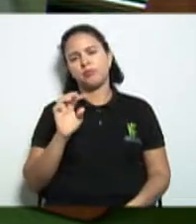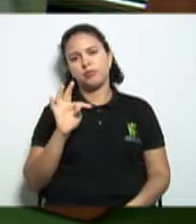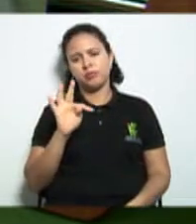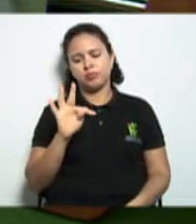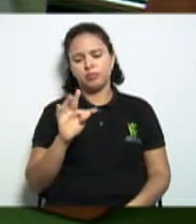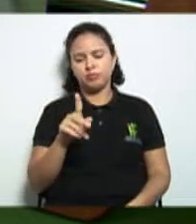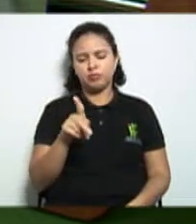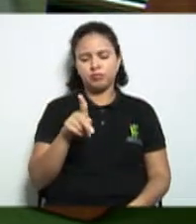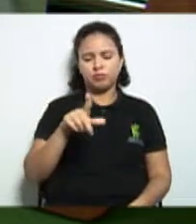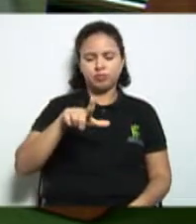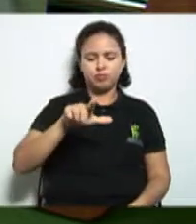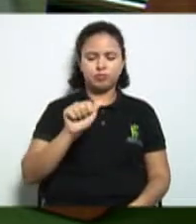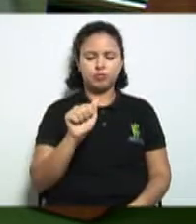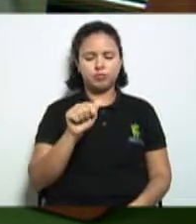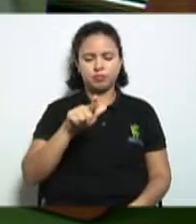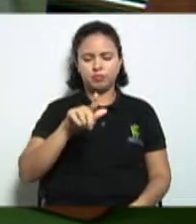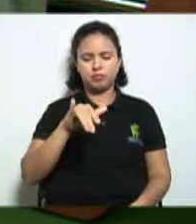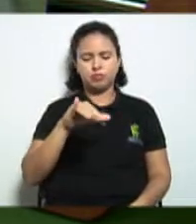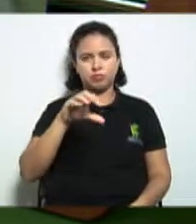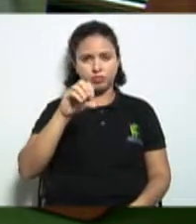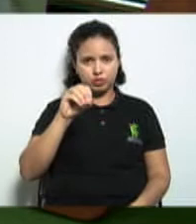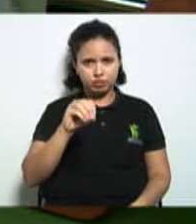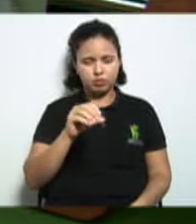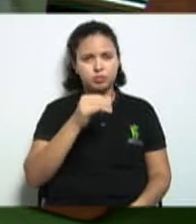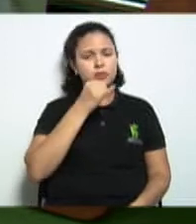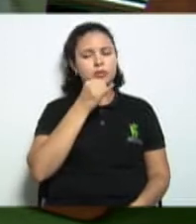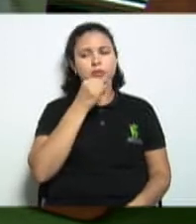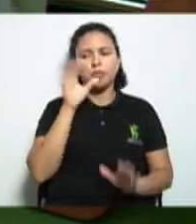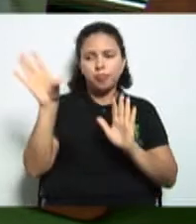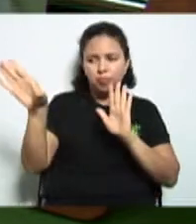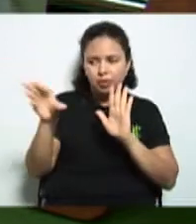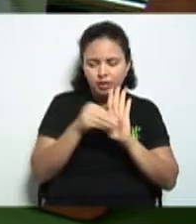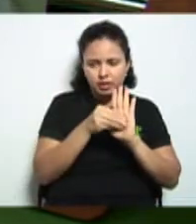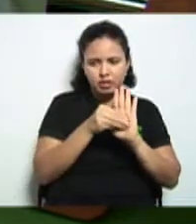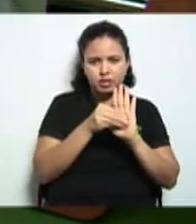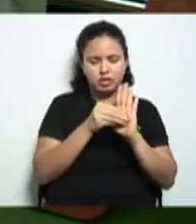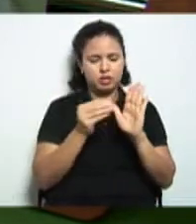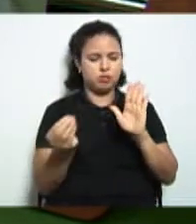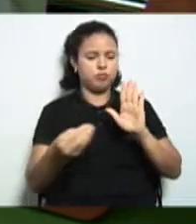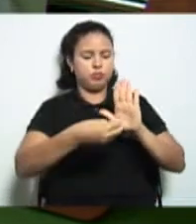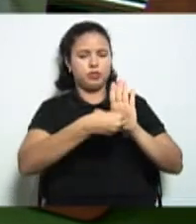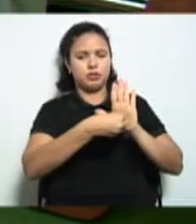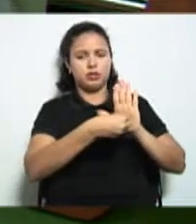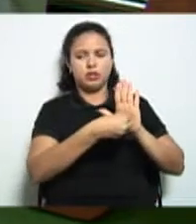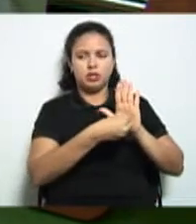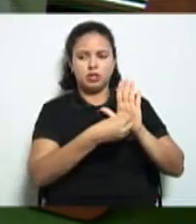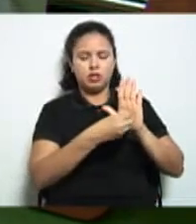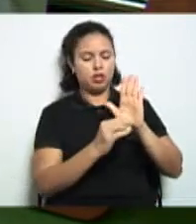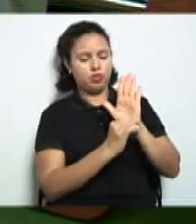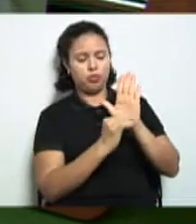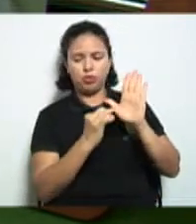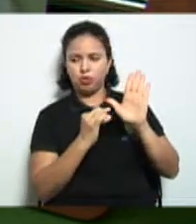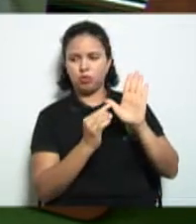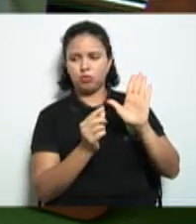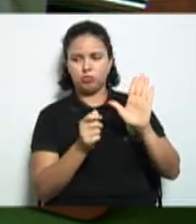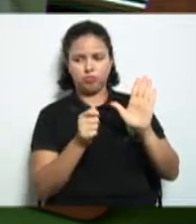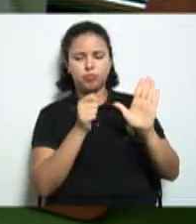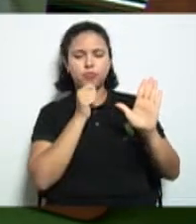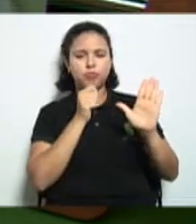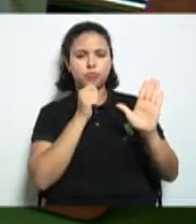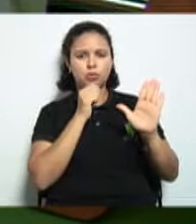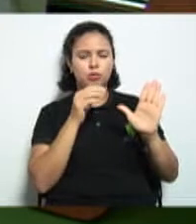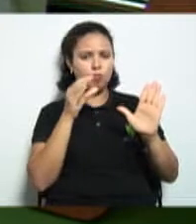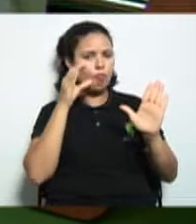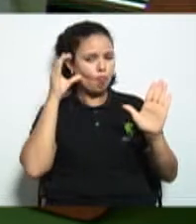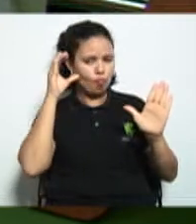quando a gente pega essas palavras, deixa lá no seu trabalho e não diz de quem é. Então, fica parecendo que